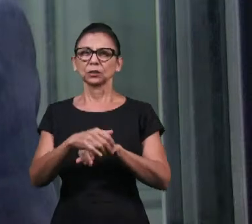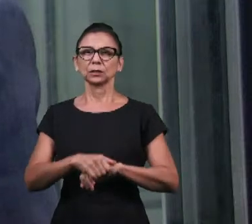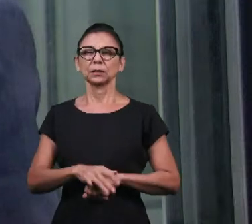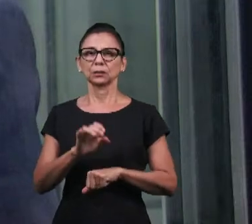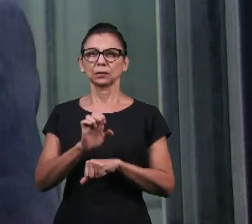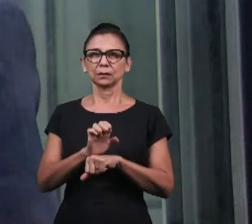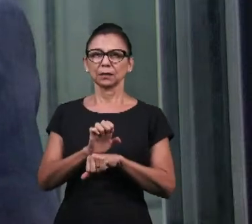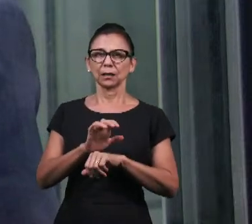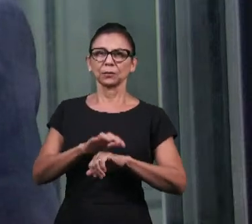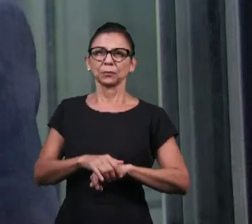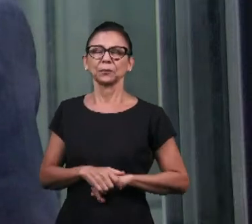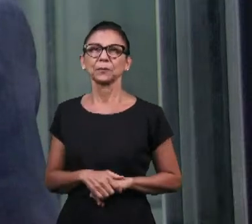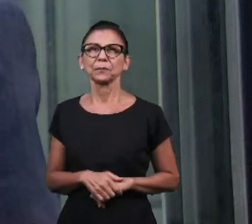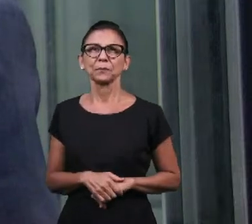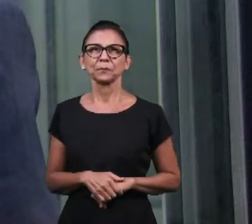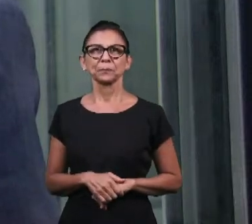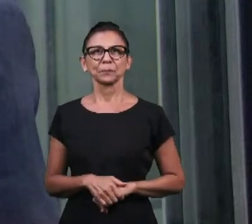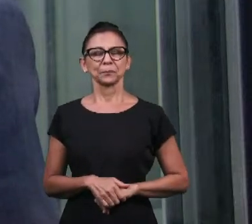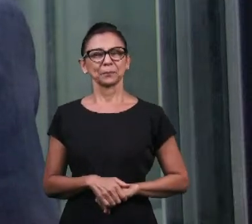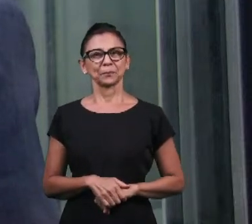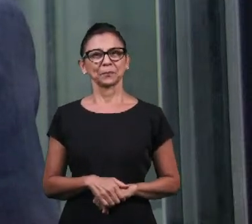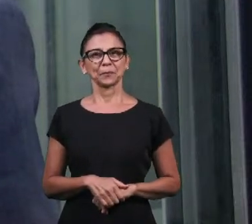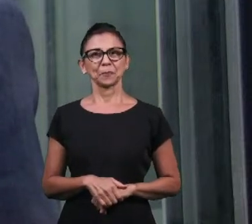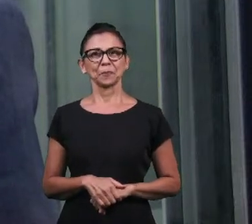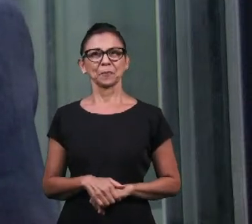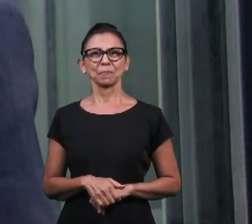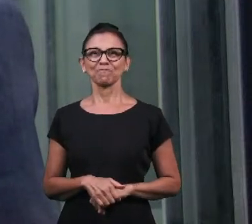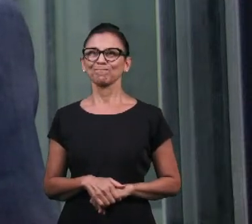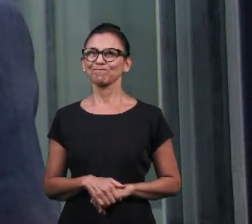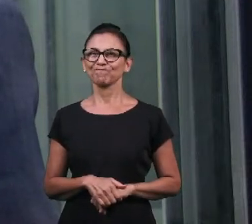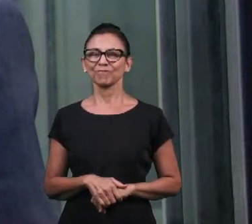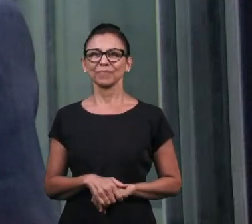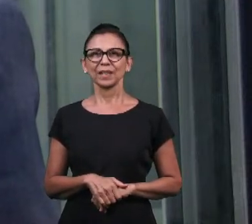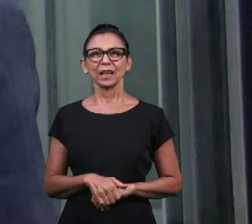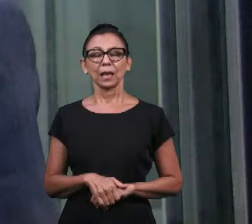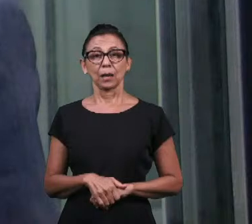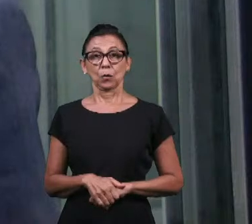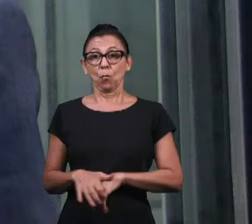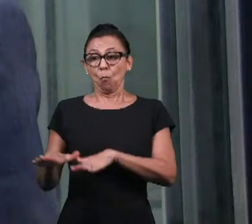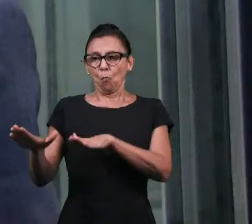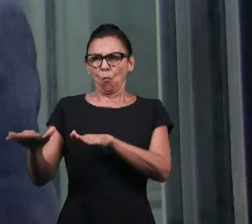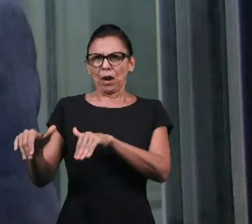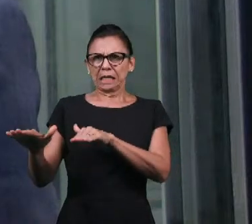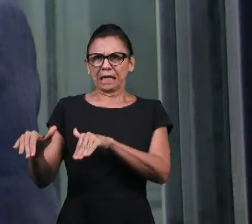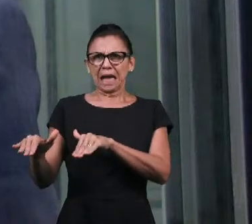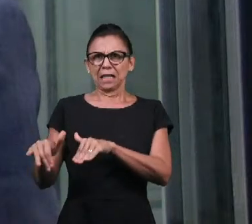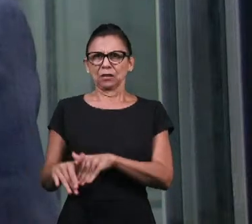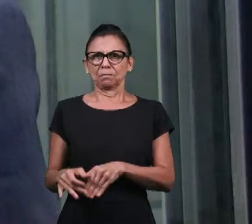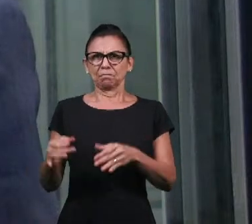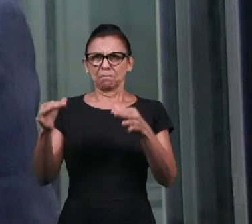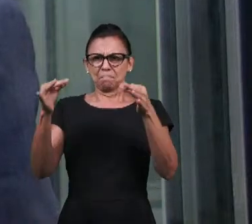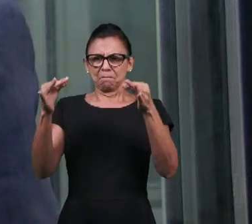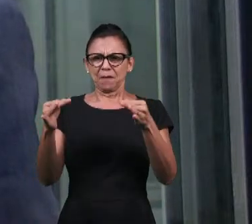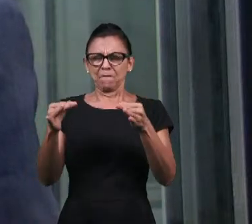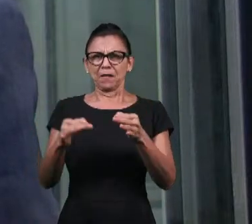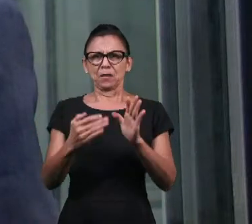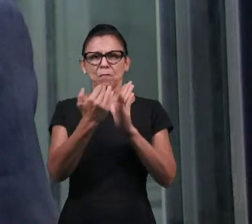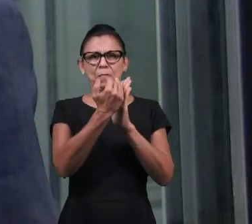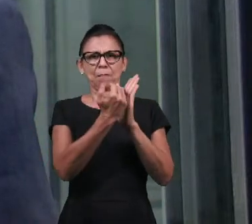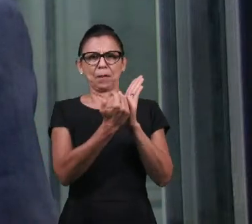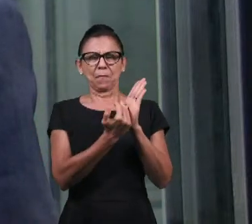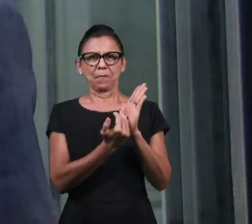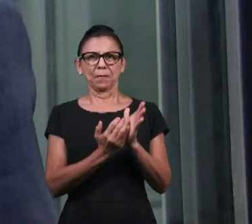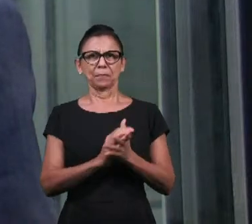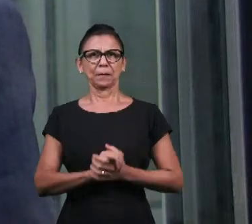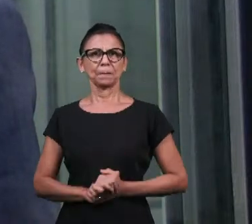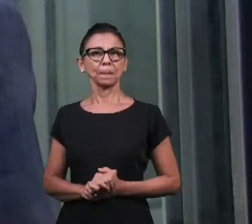Nada é tão bem organizado como um exército. E a Igreja Cristã Maranata, ela não tem